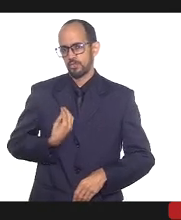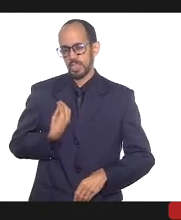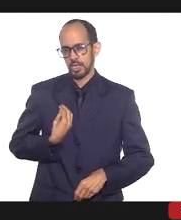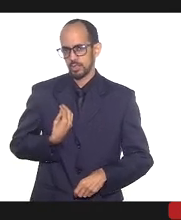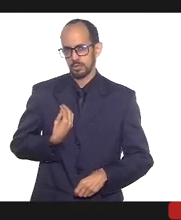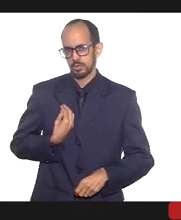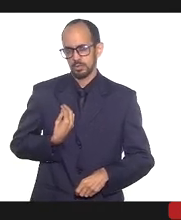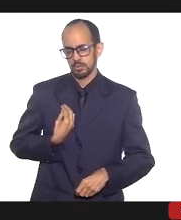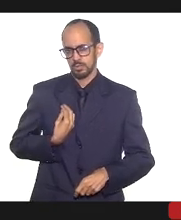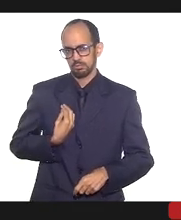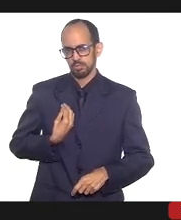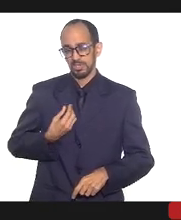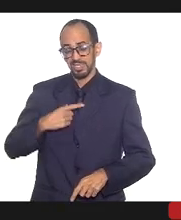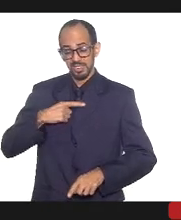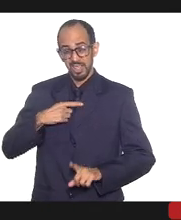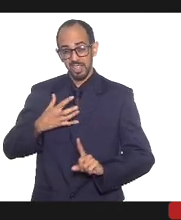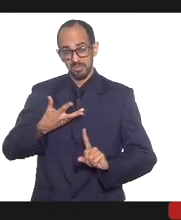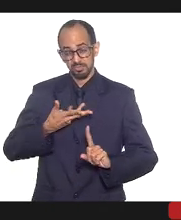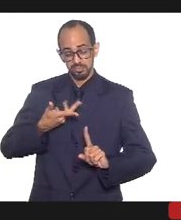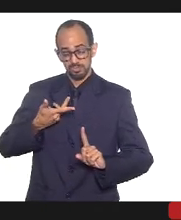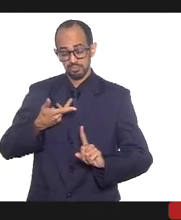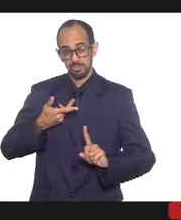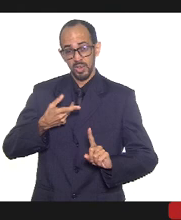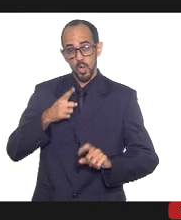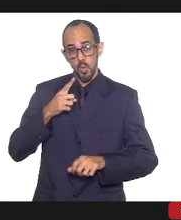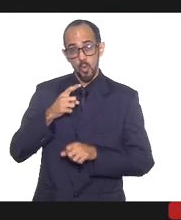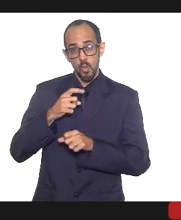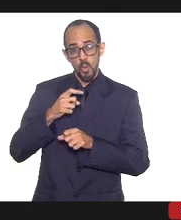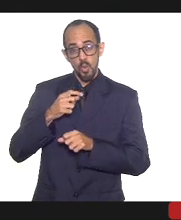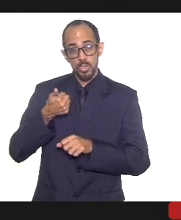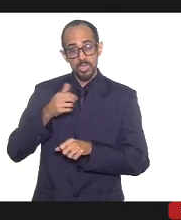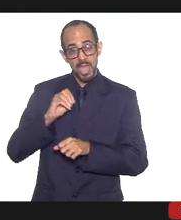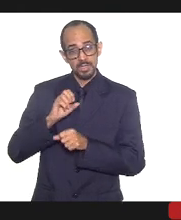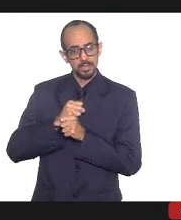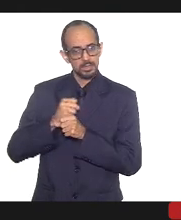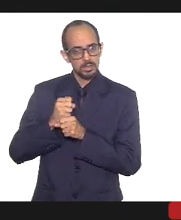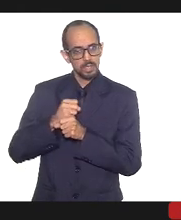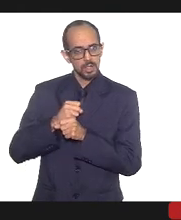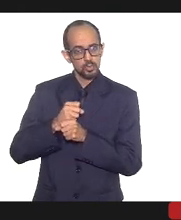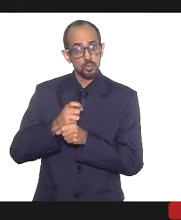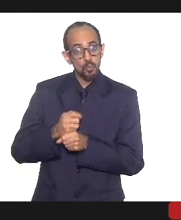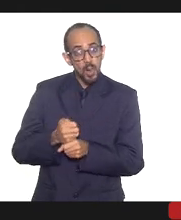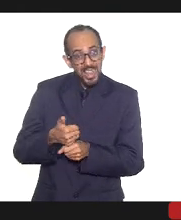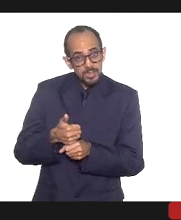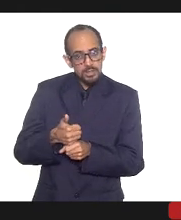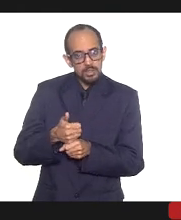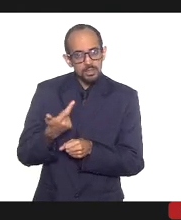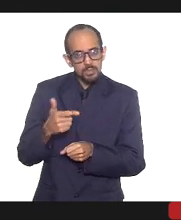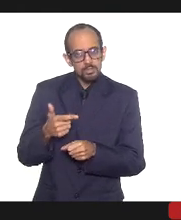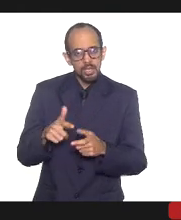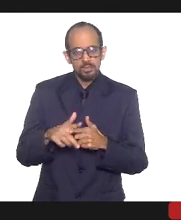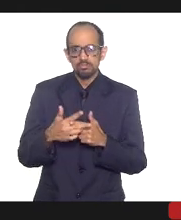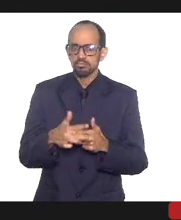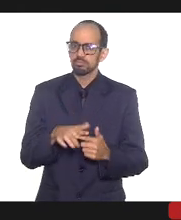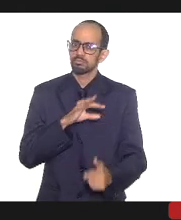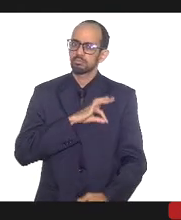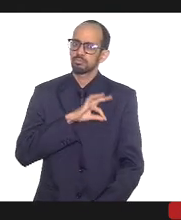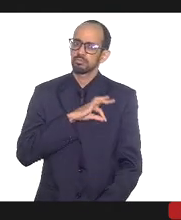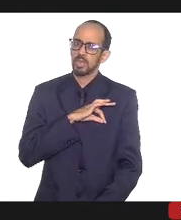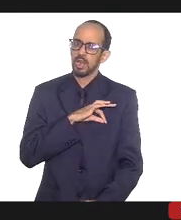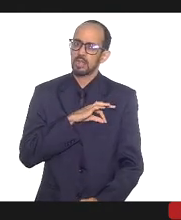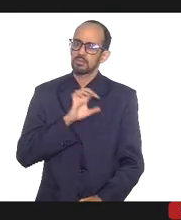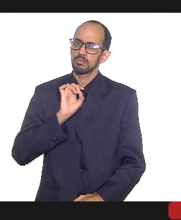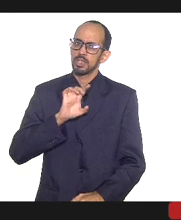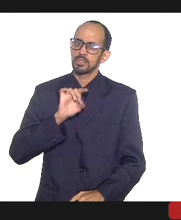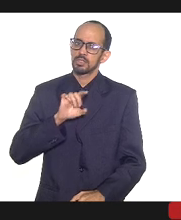maneira digna durante quase uma década sem reajuste salarial, especialmente nesse momento de pandemia, onde